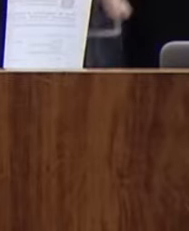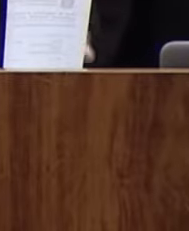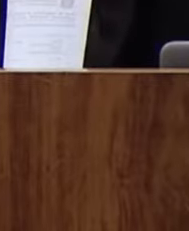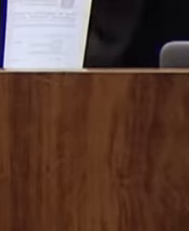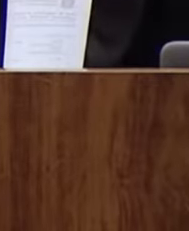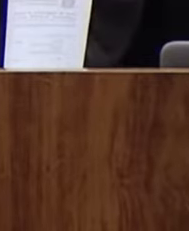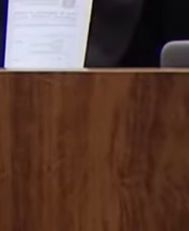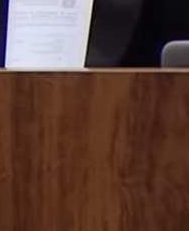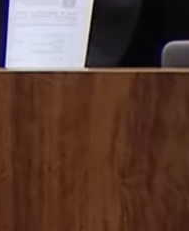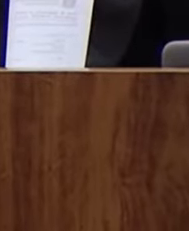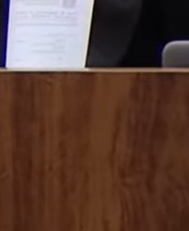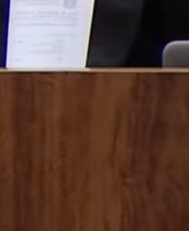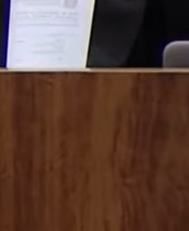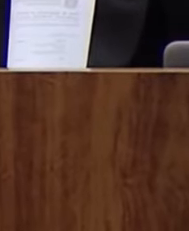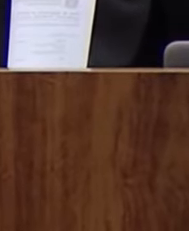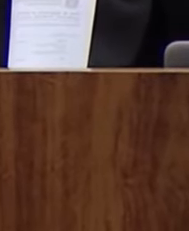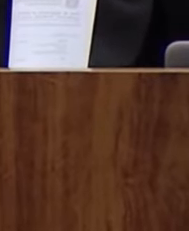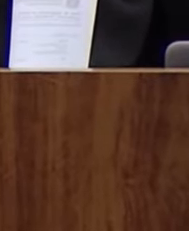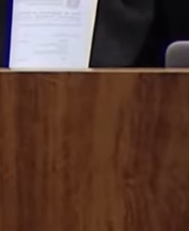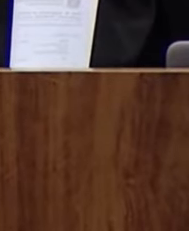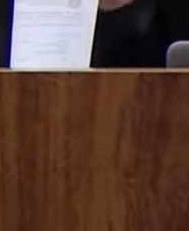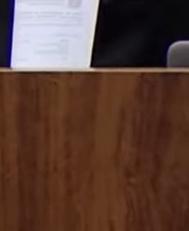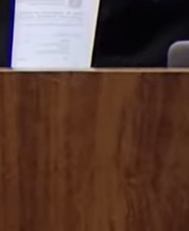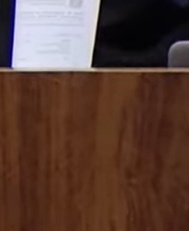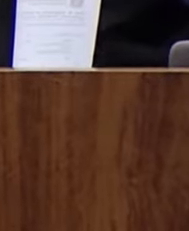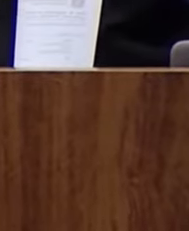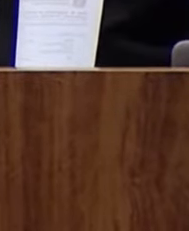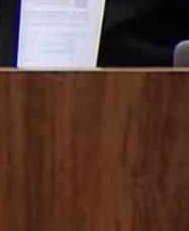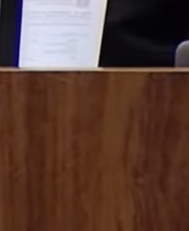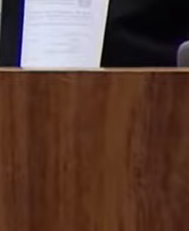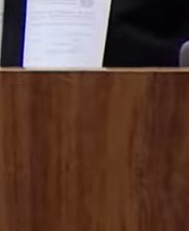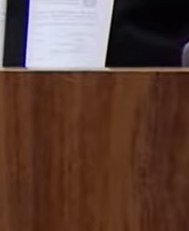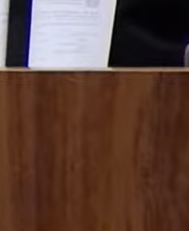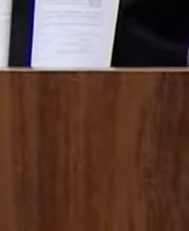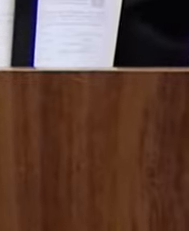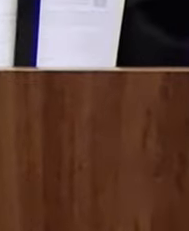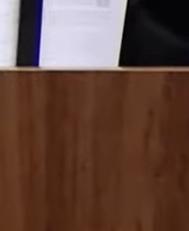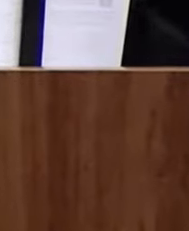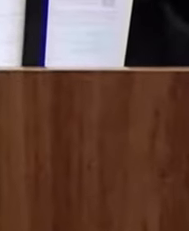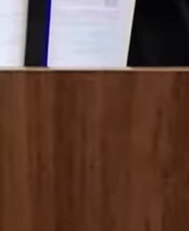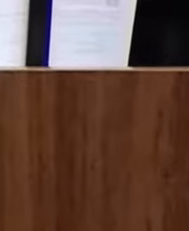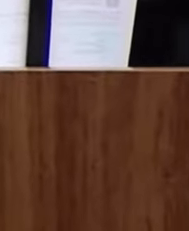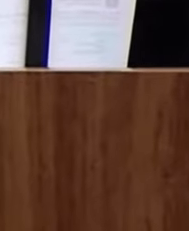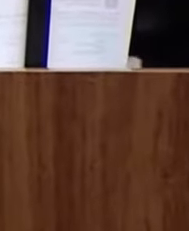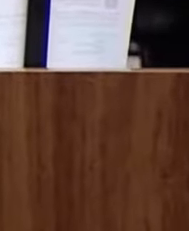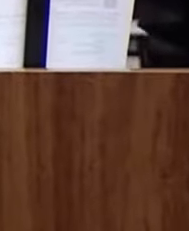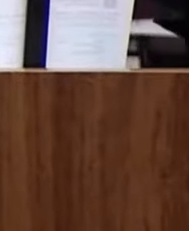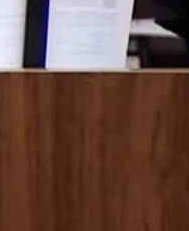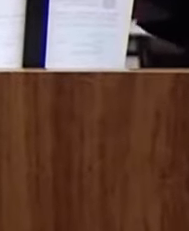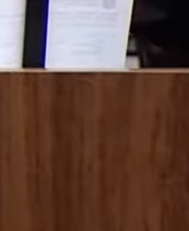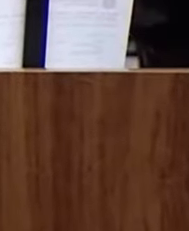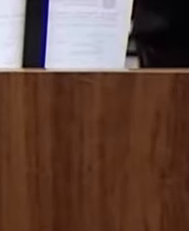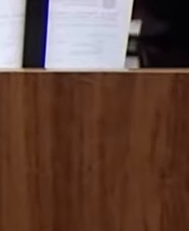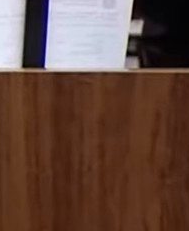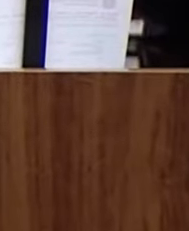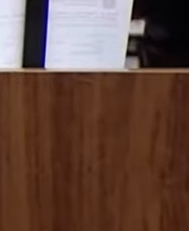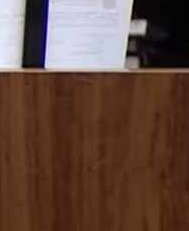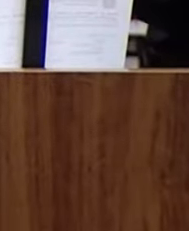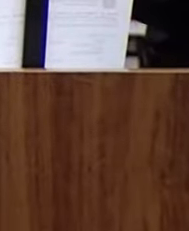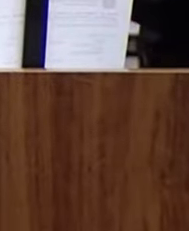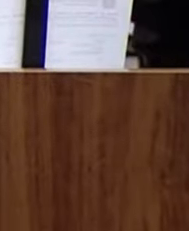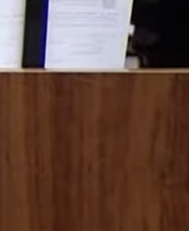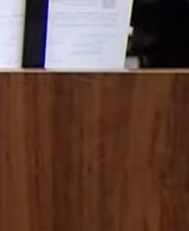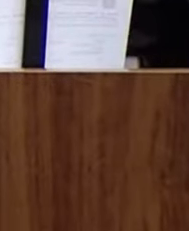de fevereiro de 2024. Quero cumprimentar todos os integrantes da corte,